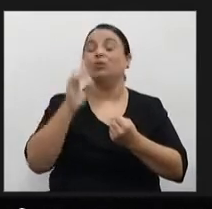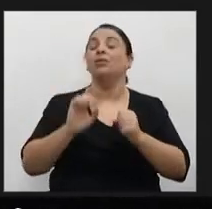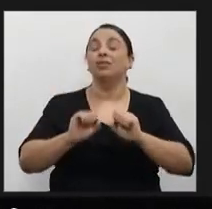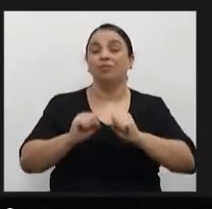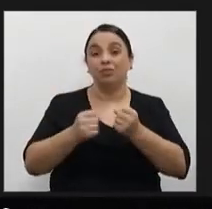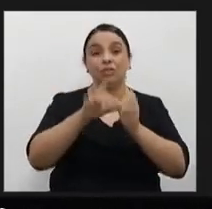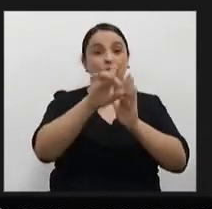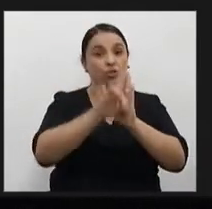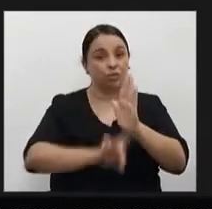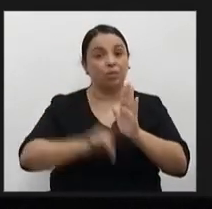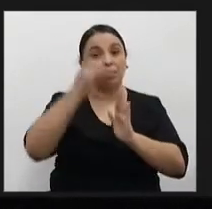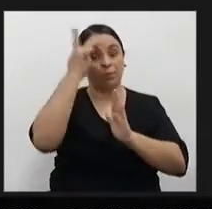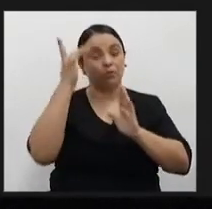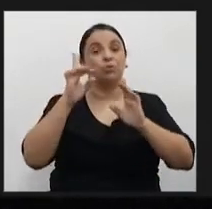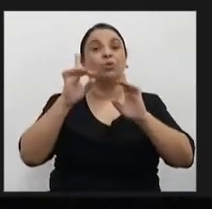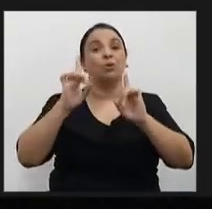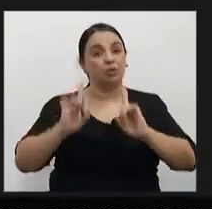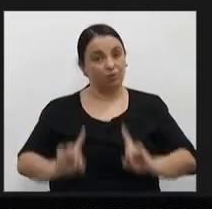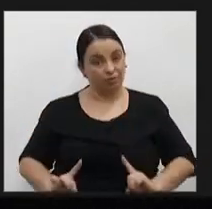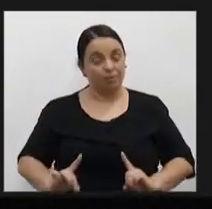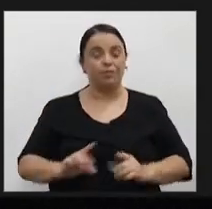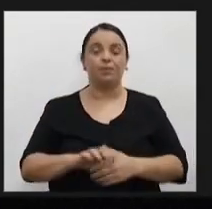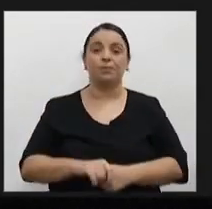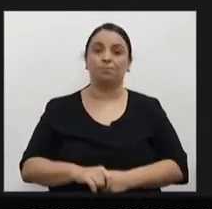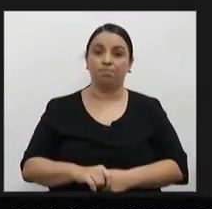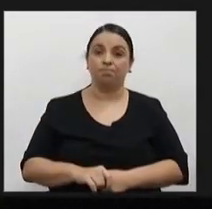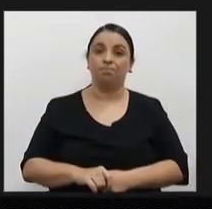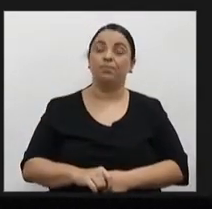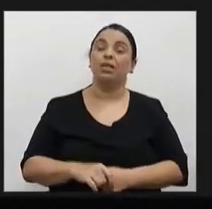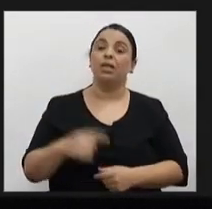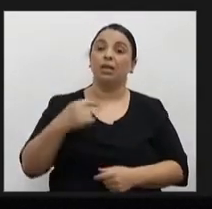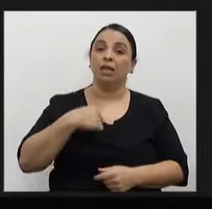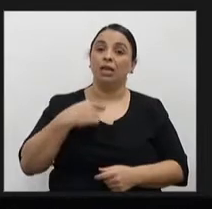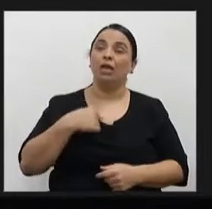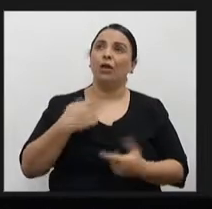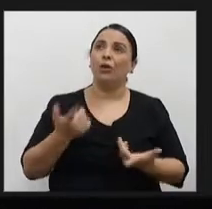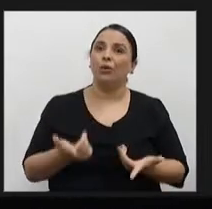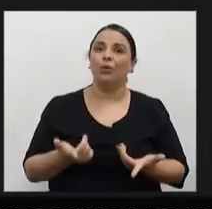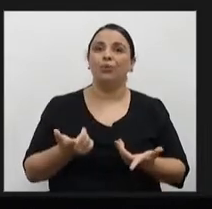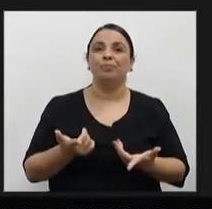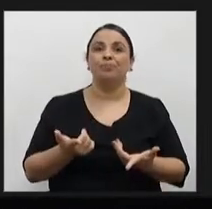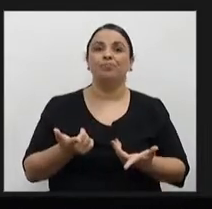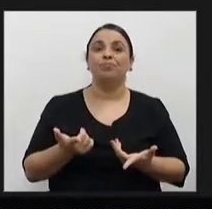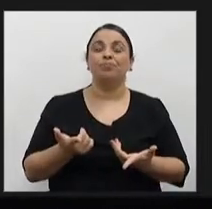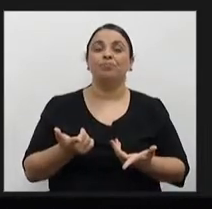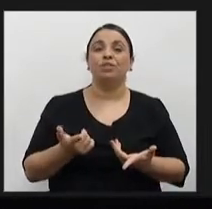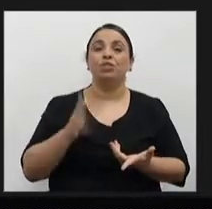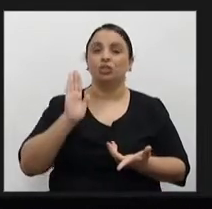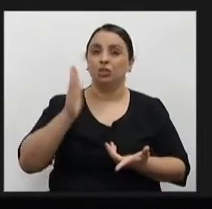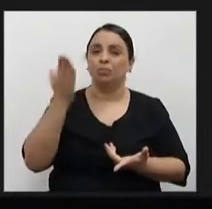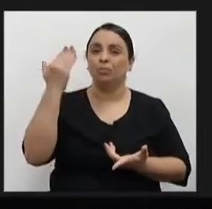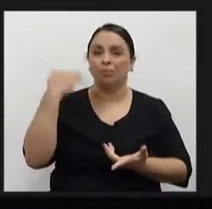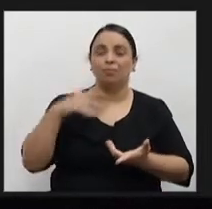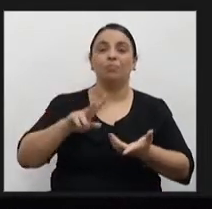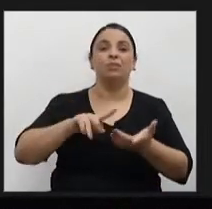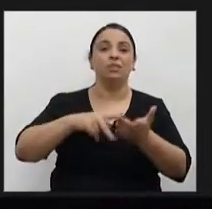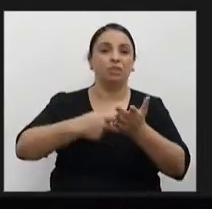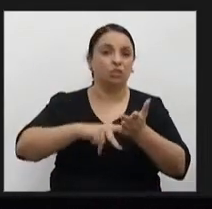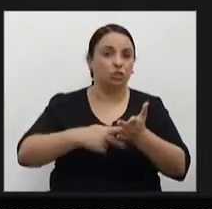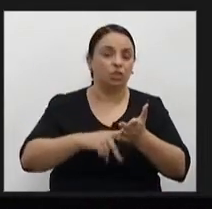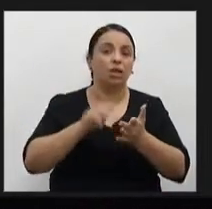e também sou um aventureiro de esportes radicais. Tive um acidente automobilístico há 9 anos